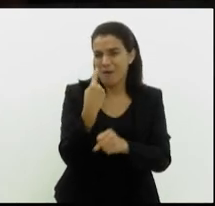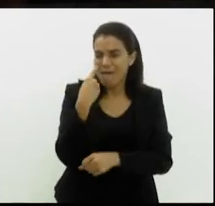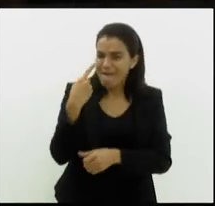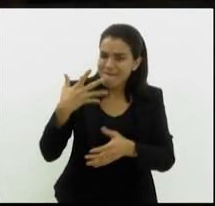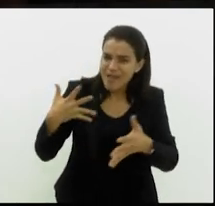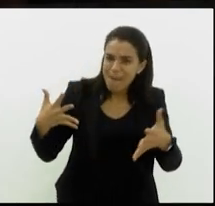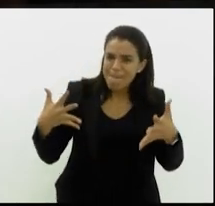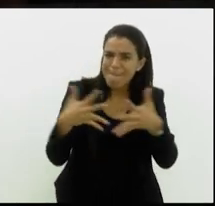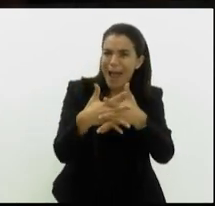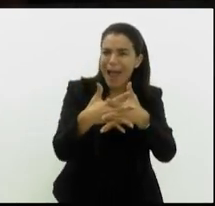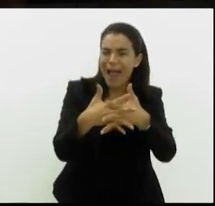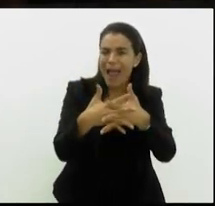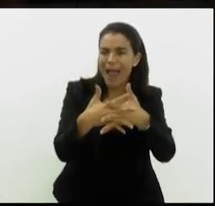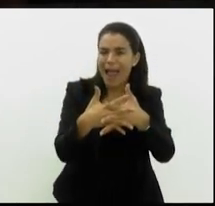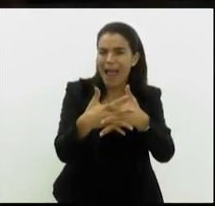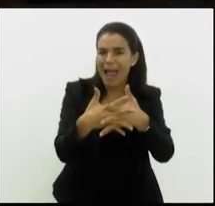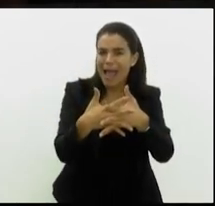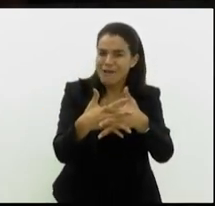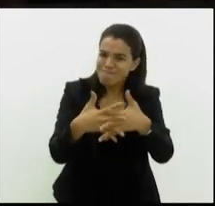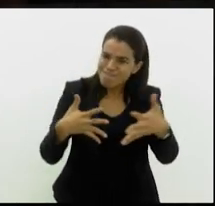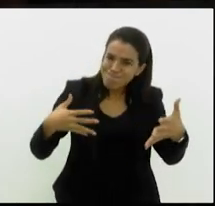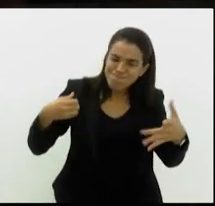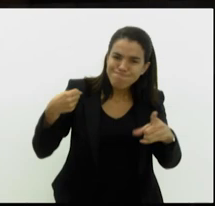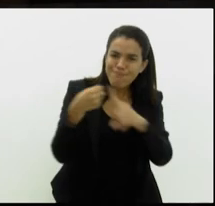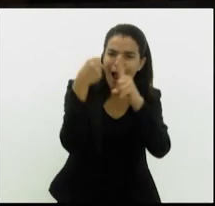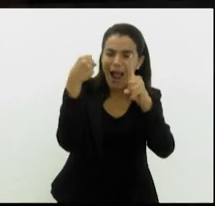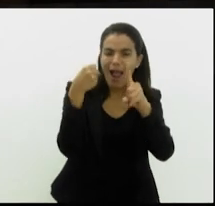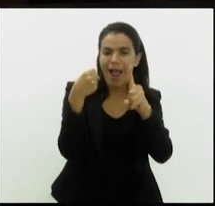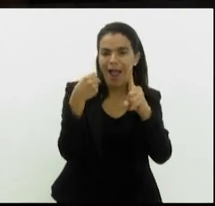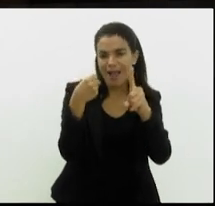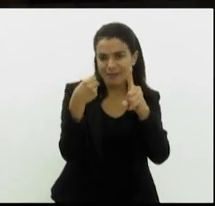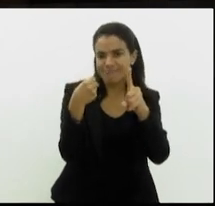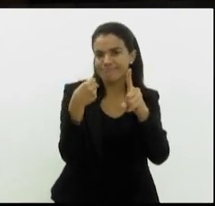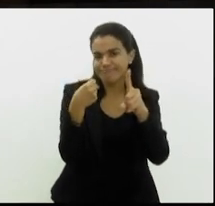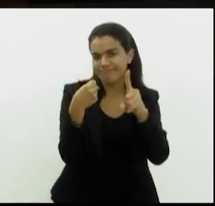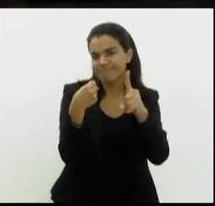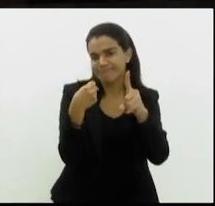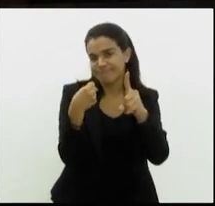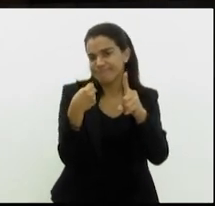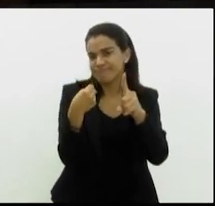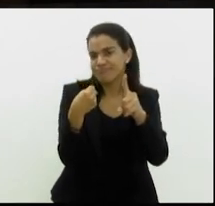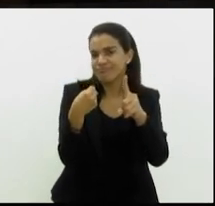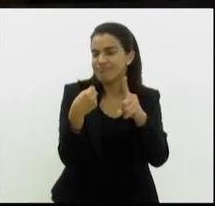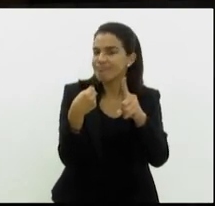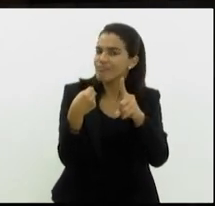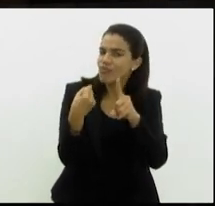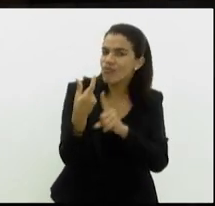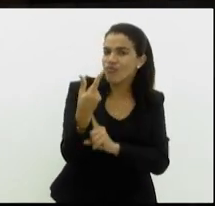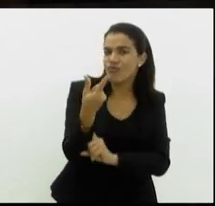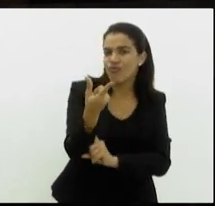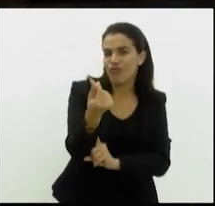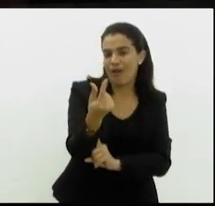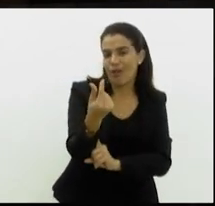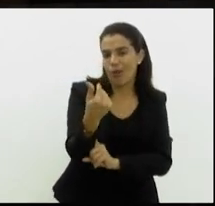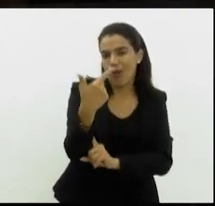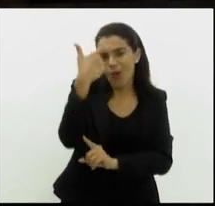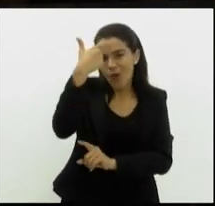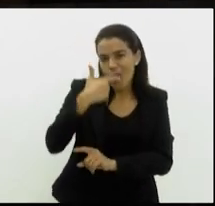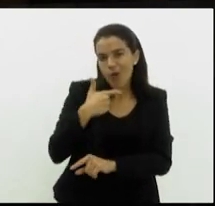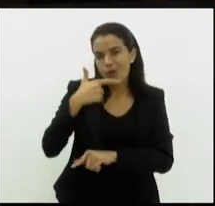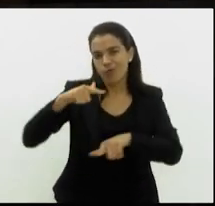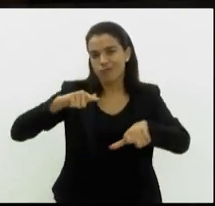disso. O impacto na receita dos mais pobres, dos